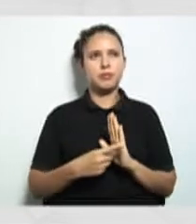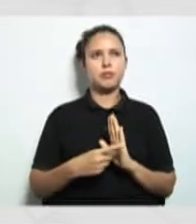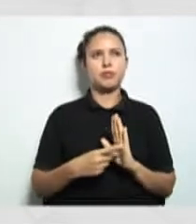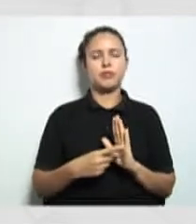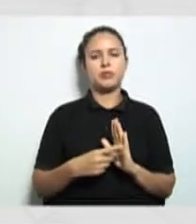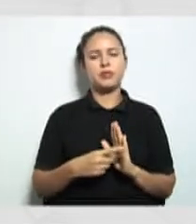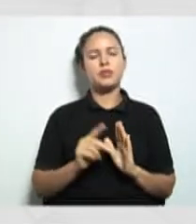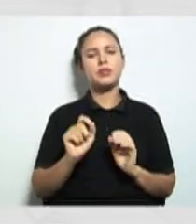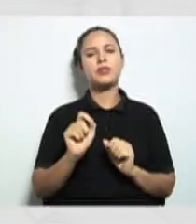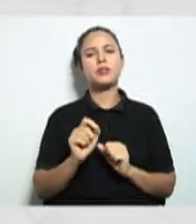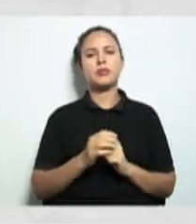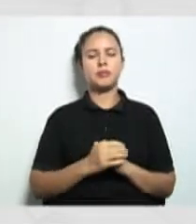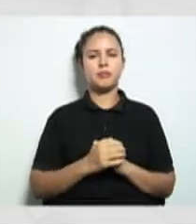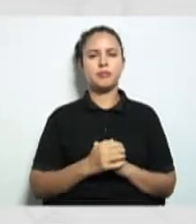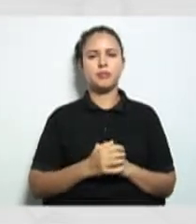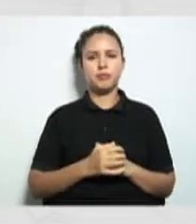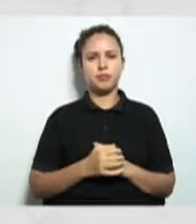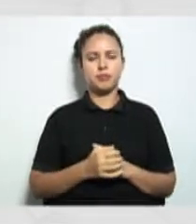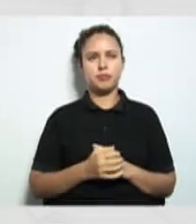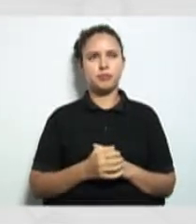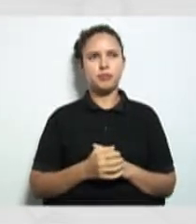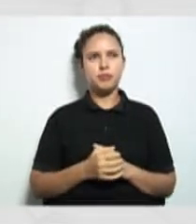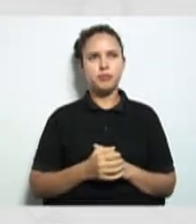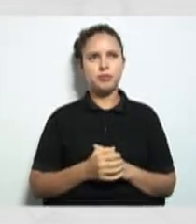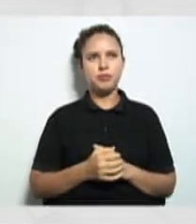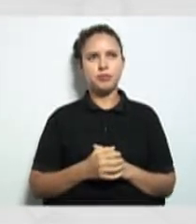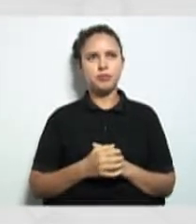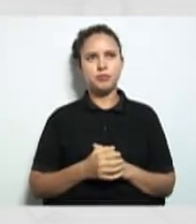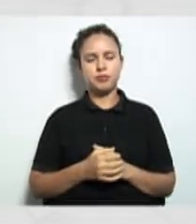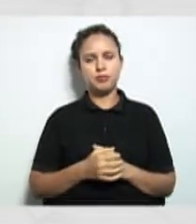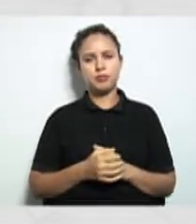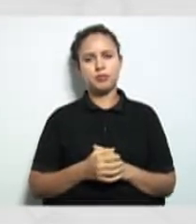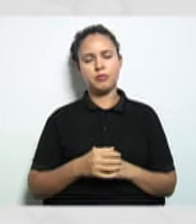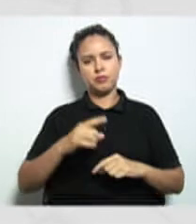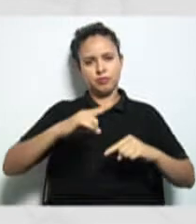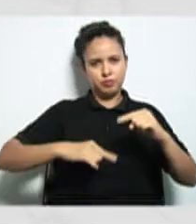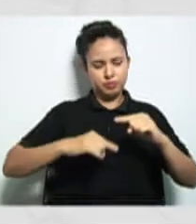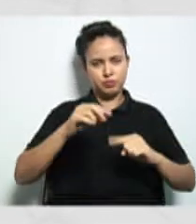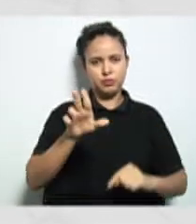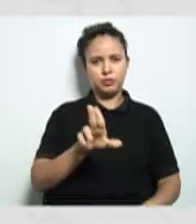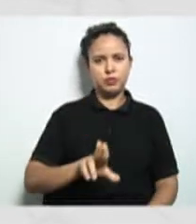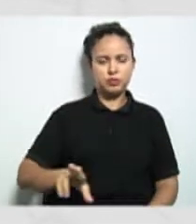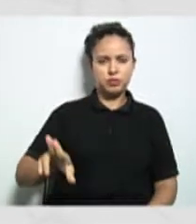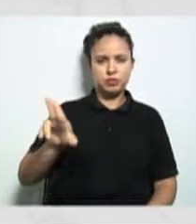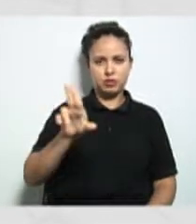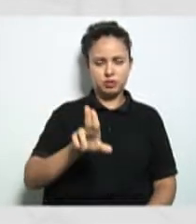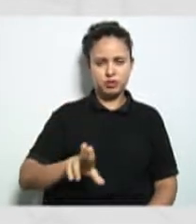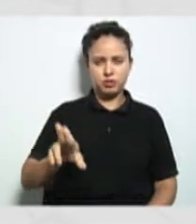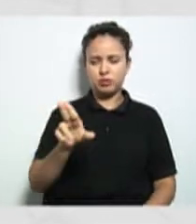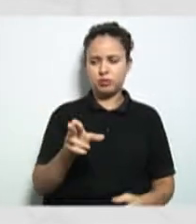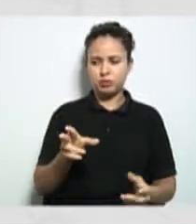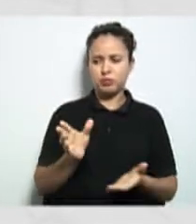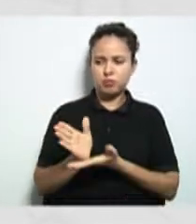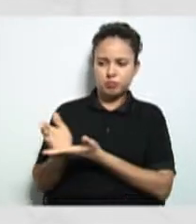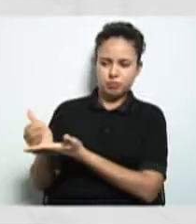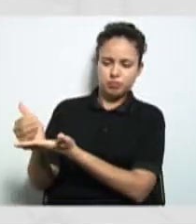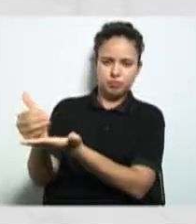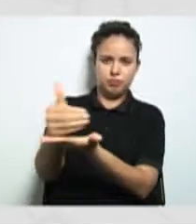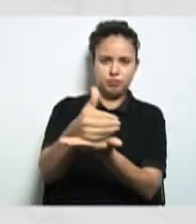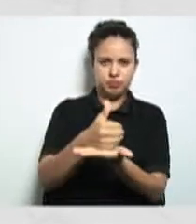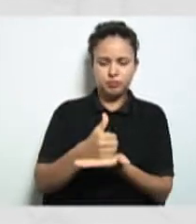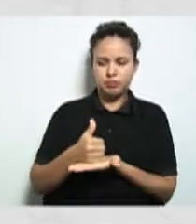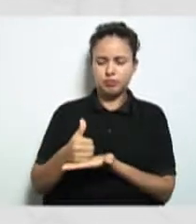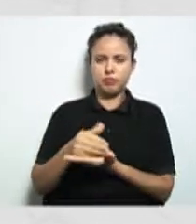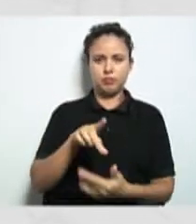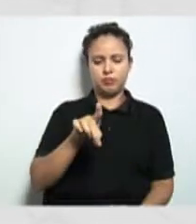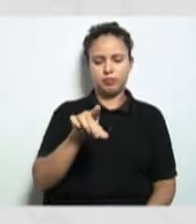pesquisa é um meio ou recurso utilizado para coletar dados da